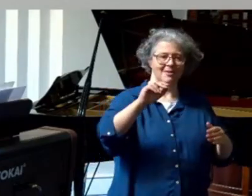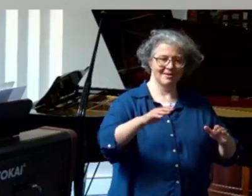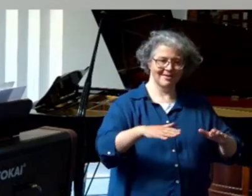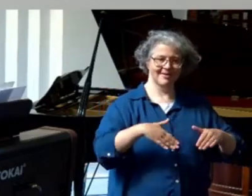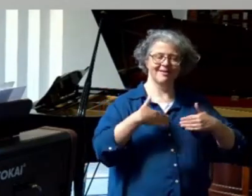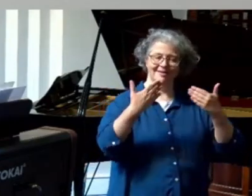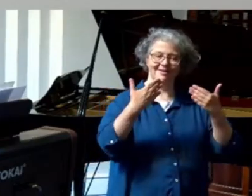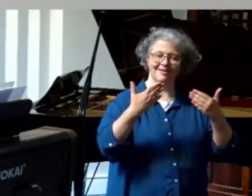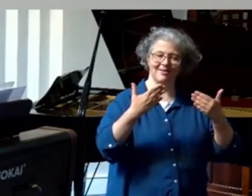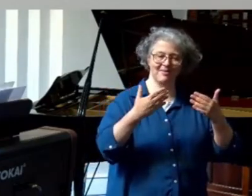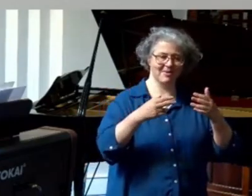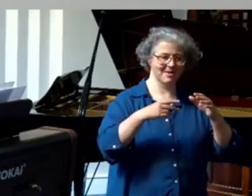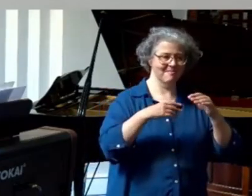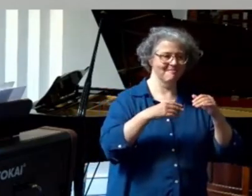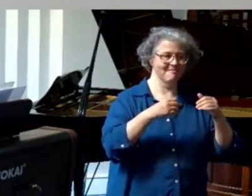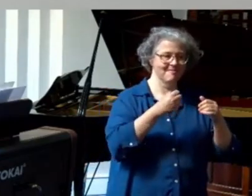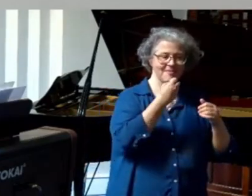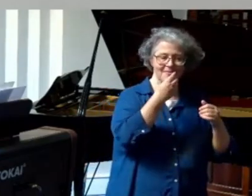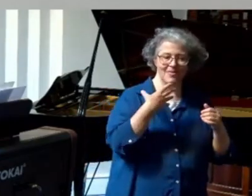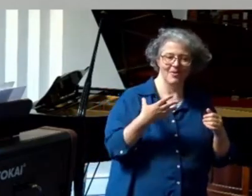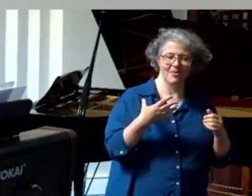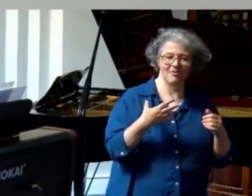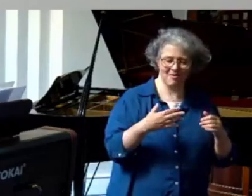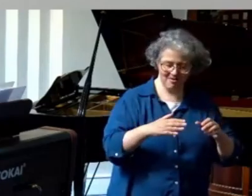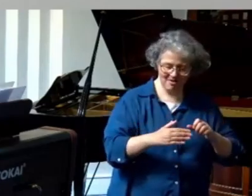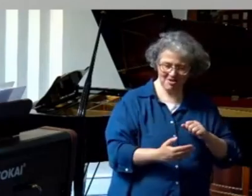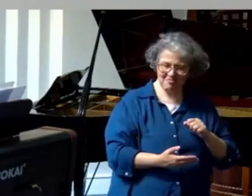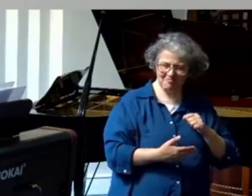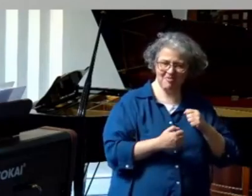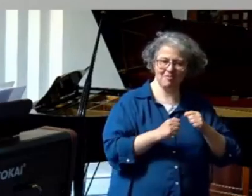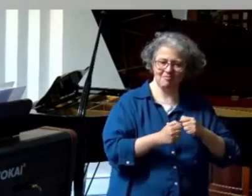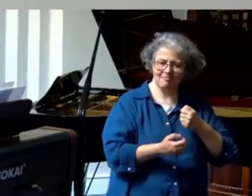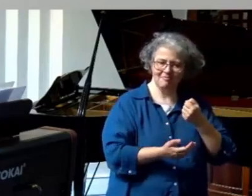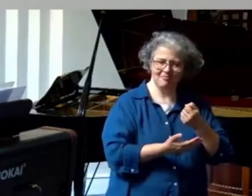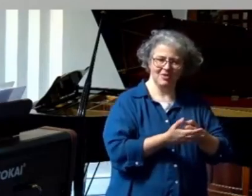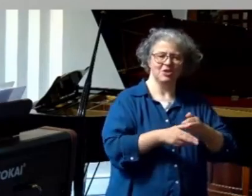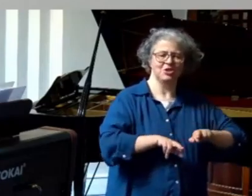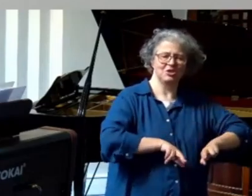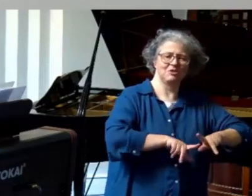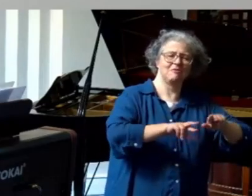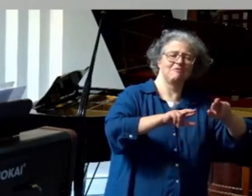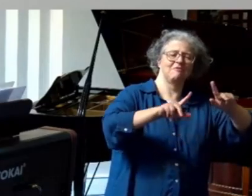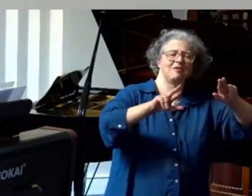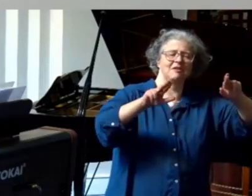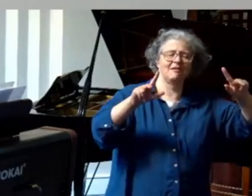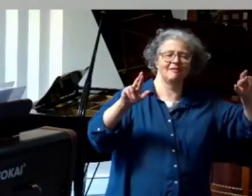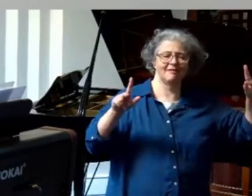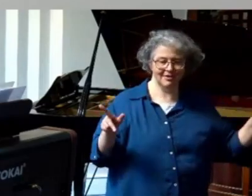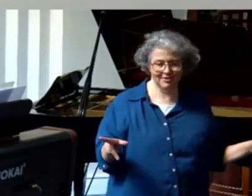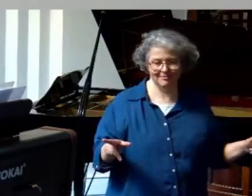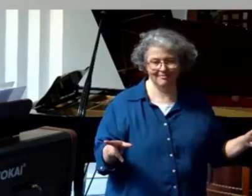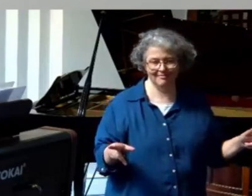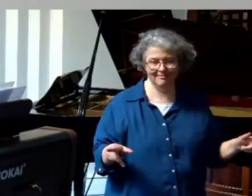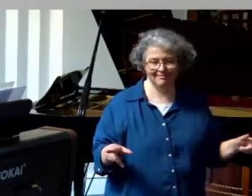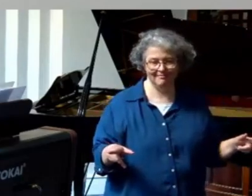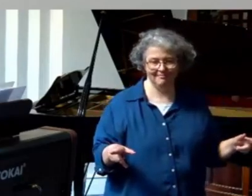distinto, algo visível, algo impactante. É a maneira como vocês